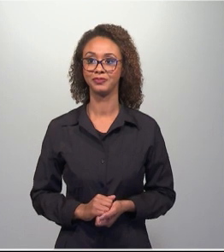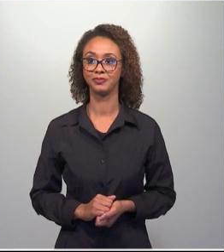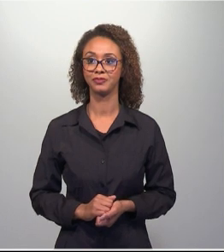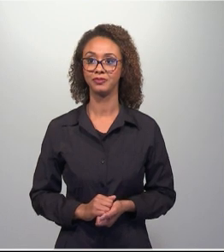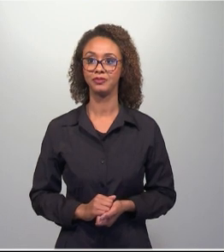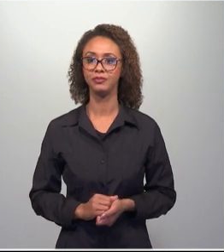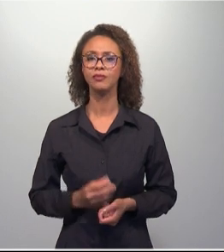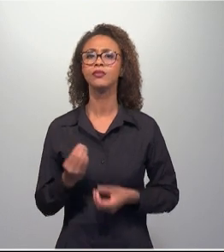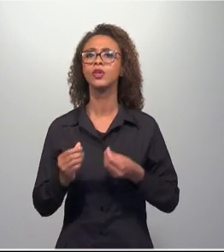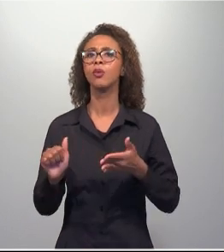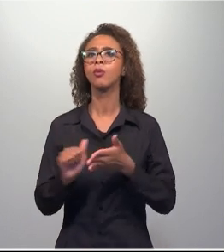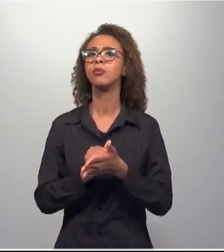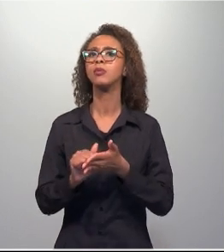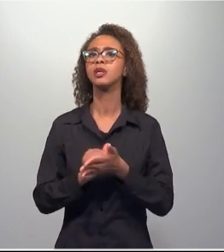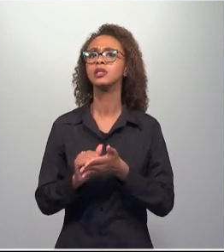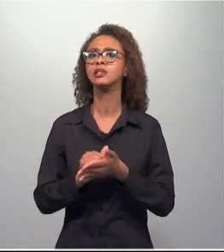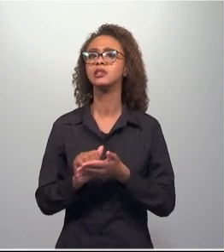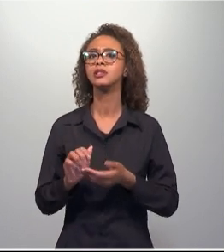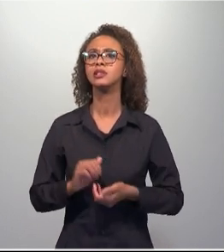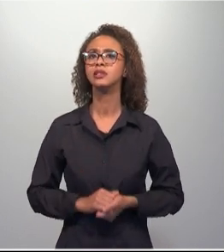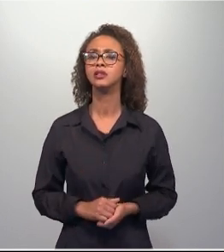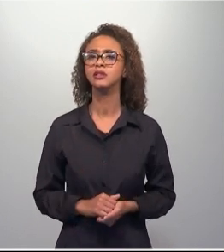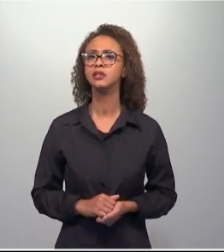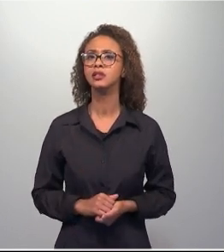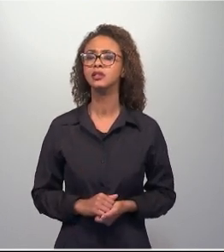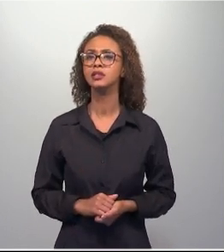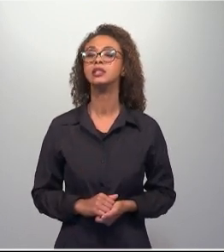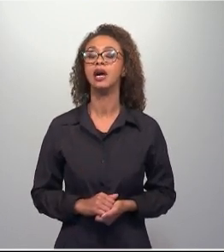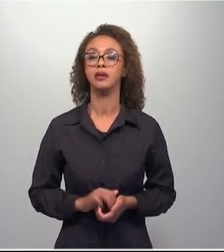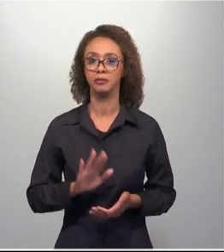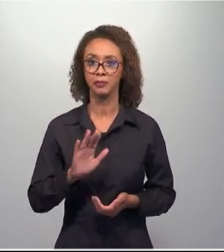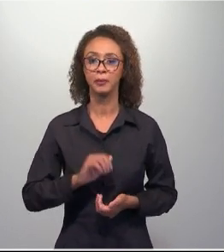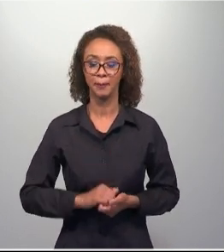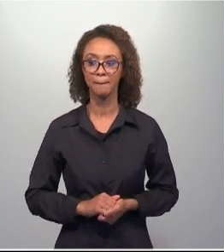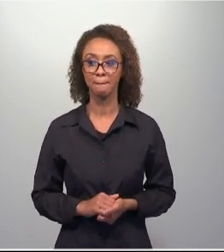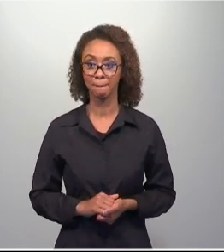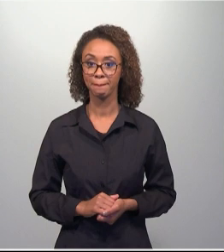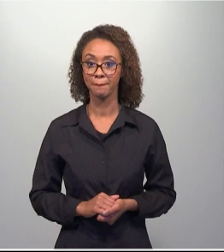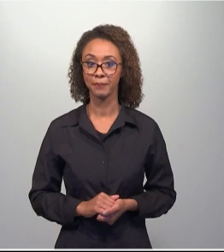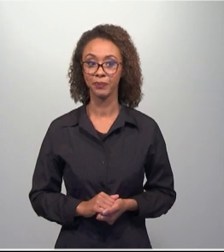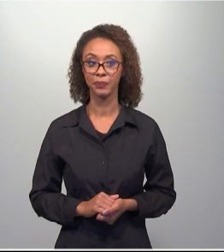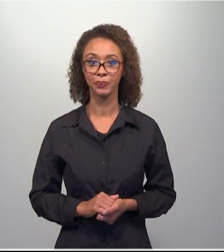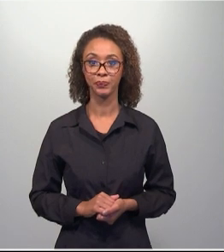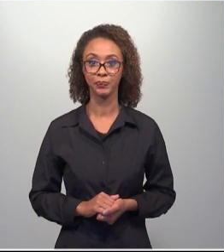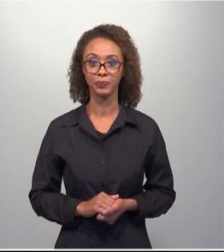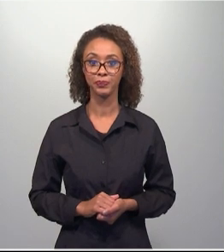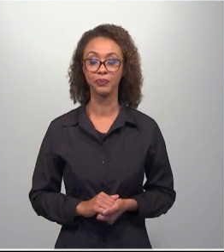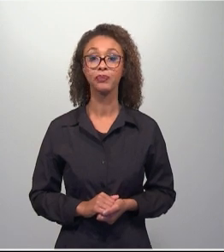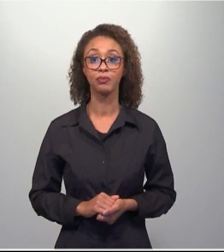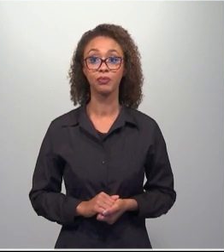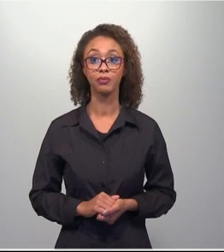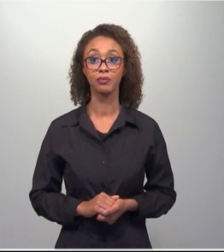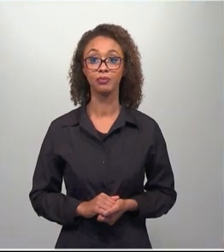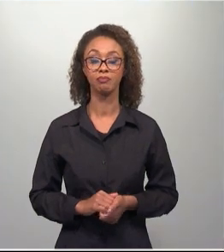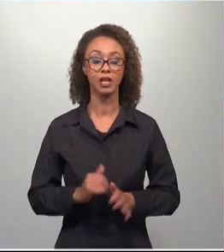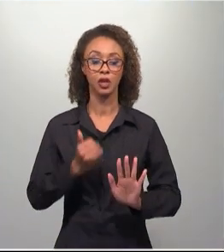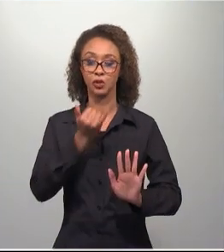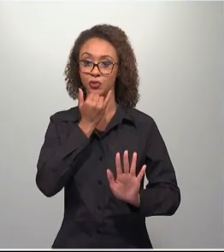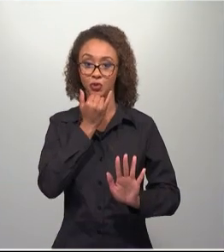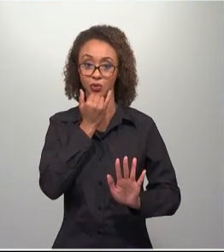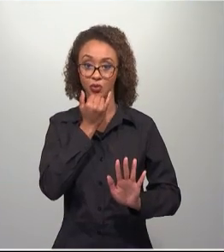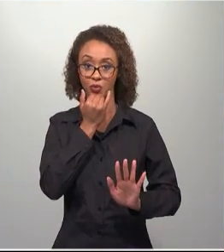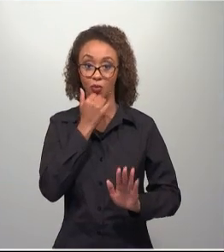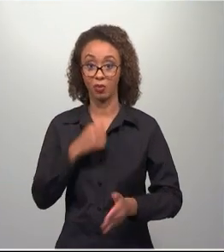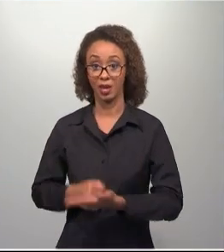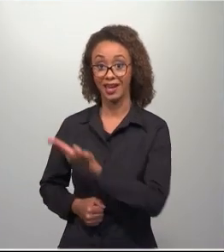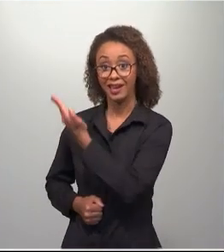apago isso aqui é a eu tenho então aqui um decimal desculpa eu tenho que pegar aqui